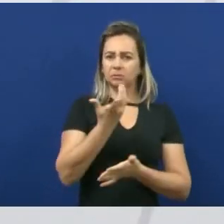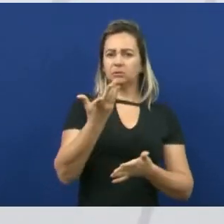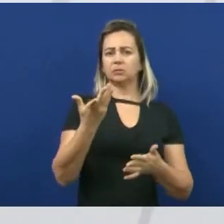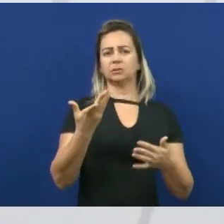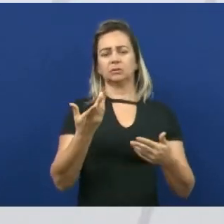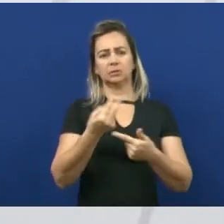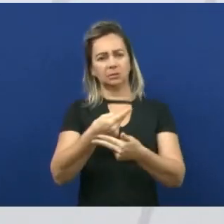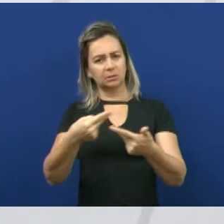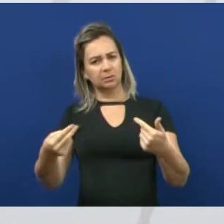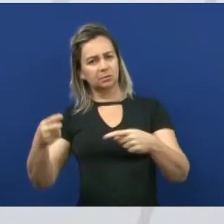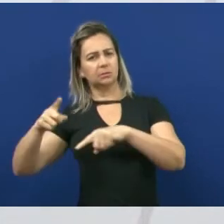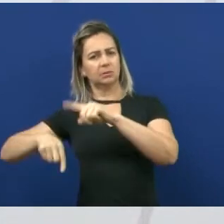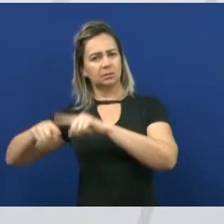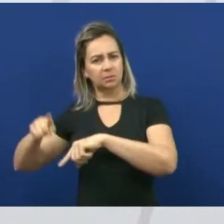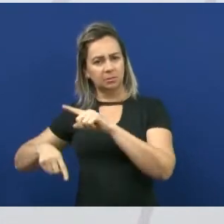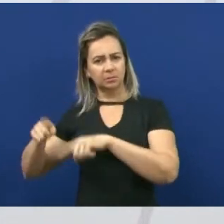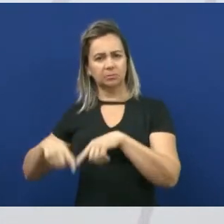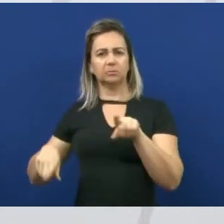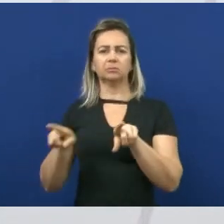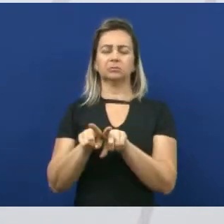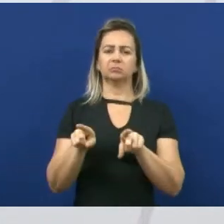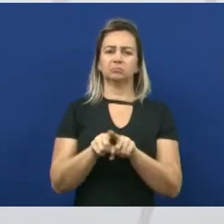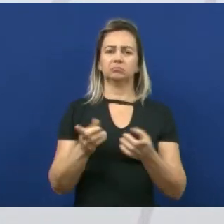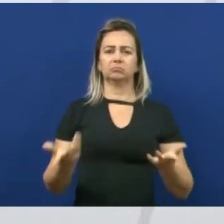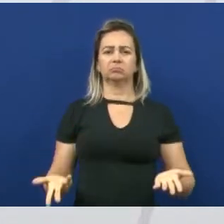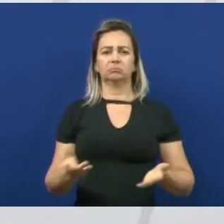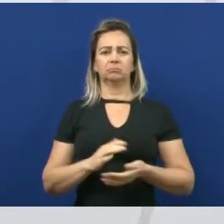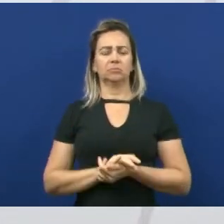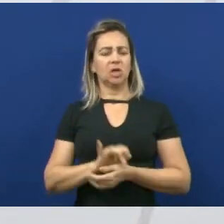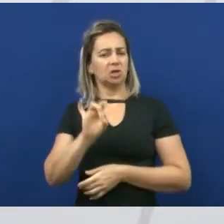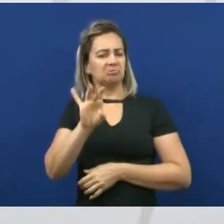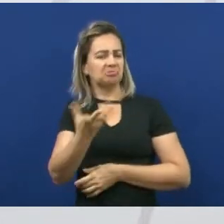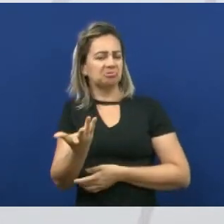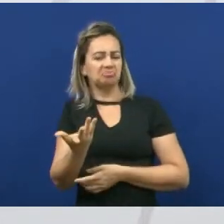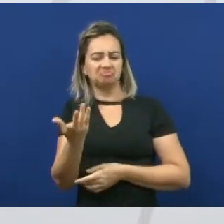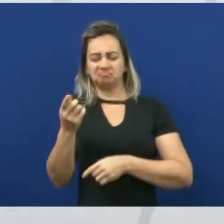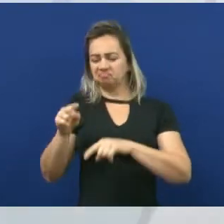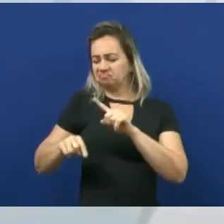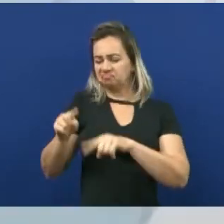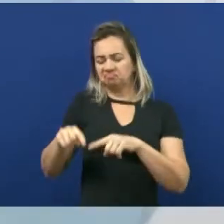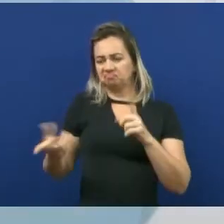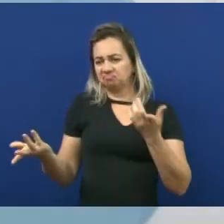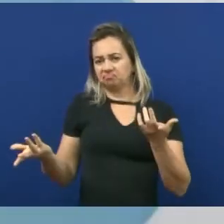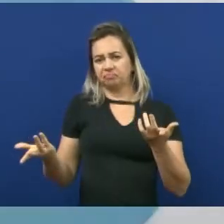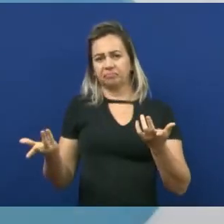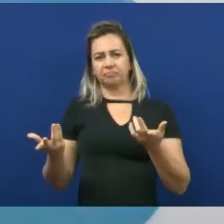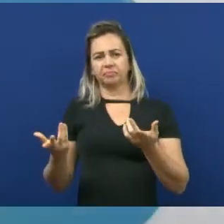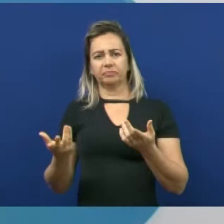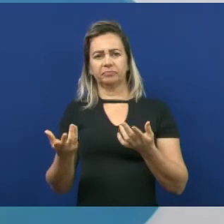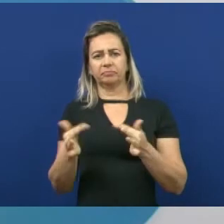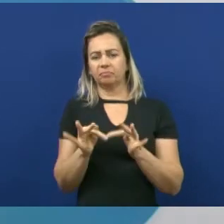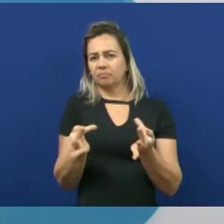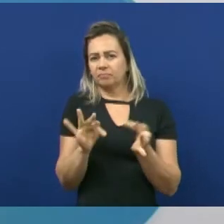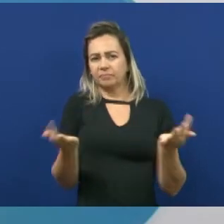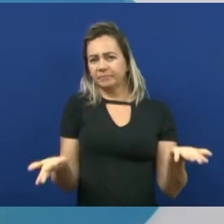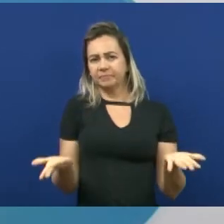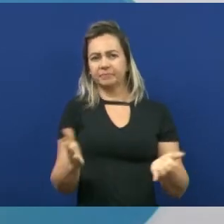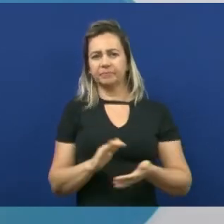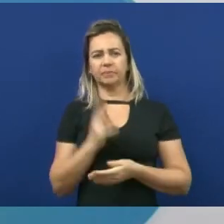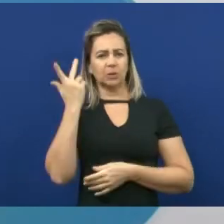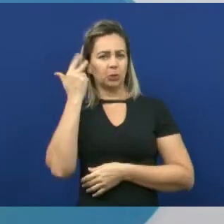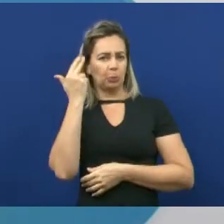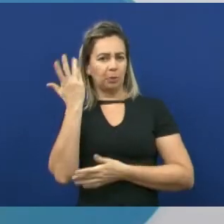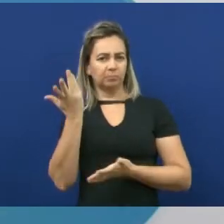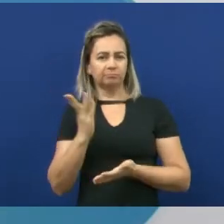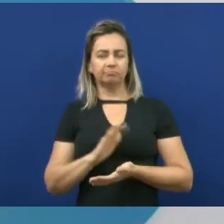concepção desses autores, se resume a uma coisa, a um objeto. Bom, vamos